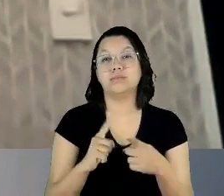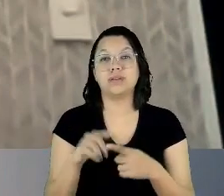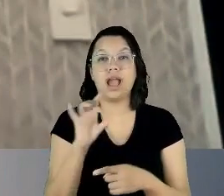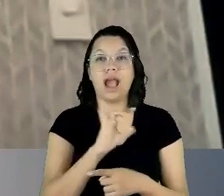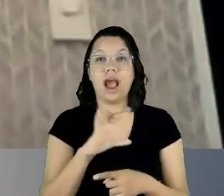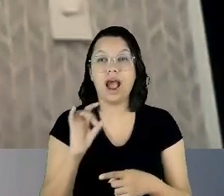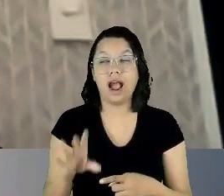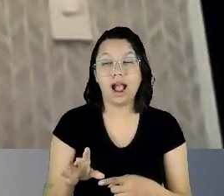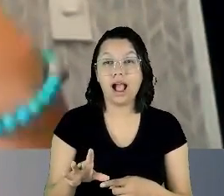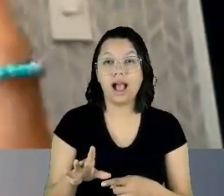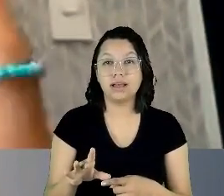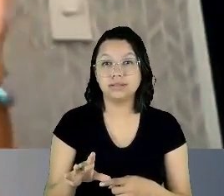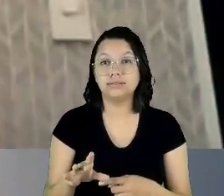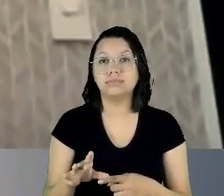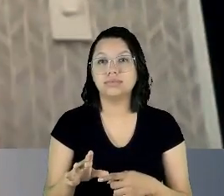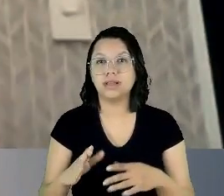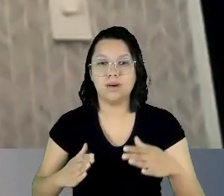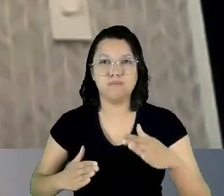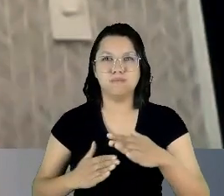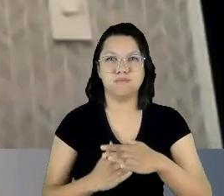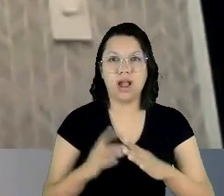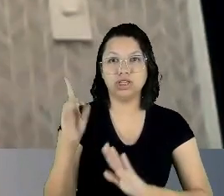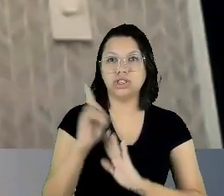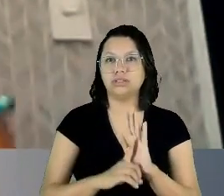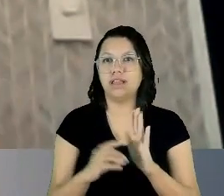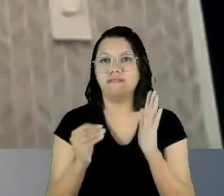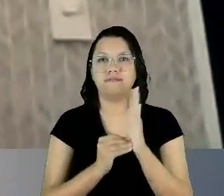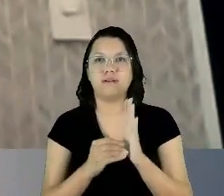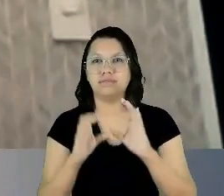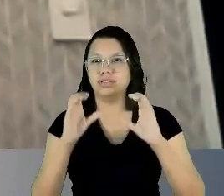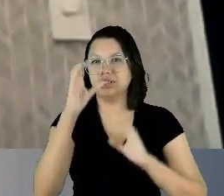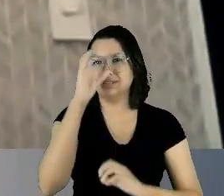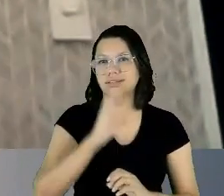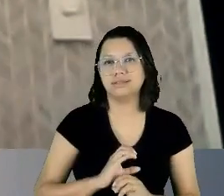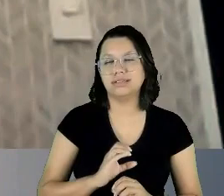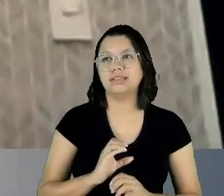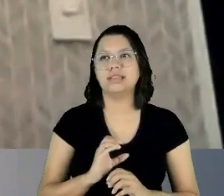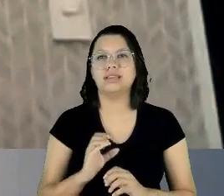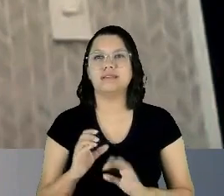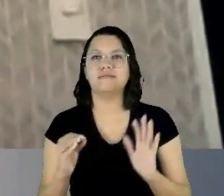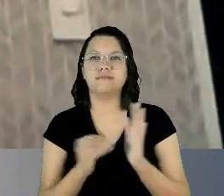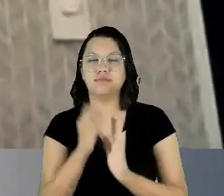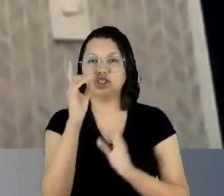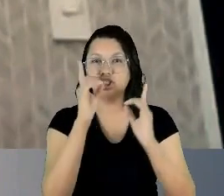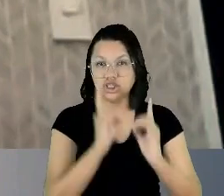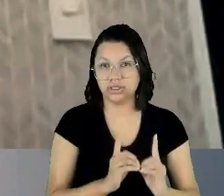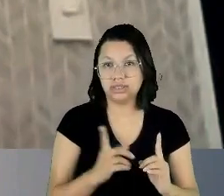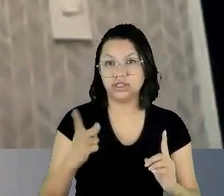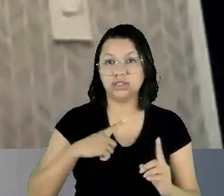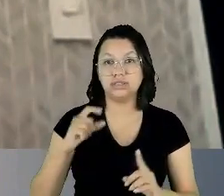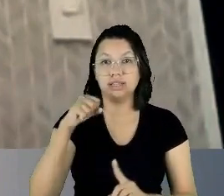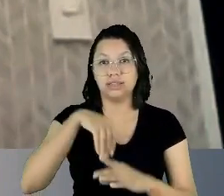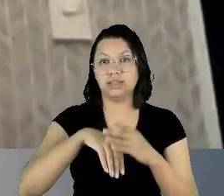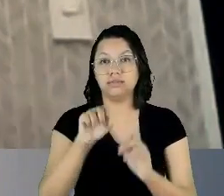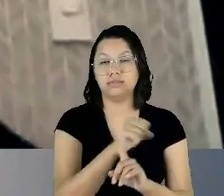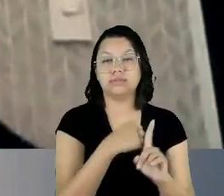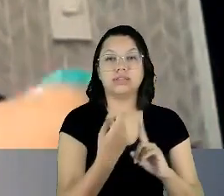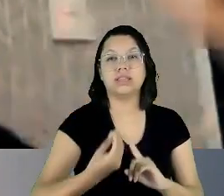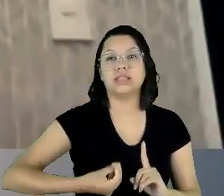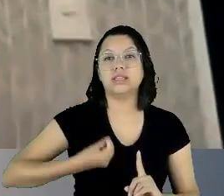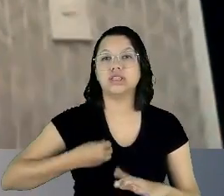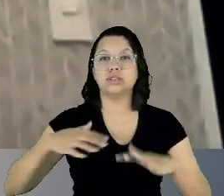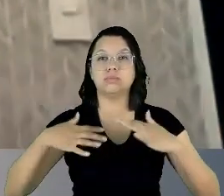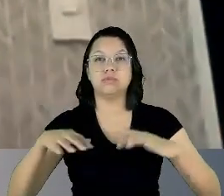a cada cerceamento de direito, a cada falta de cidadania, a falta de dignidade que a gente tem na nossa sociedade,